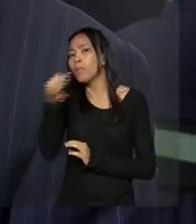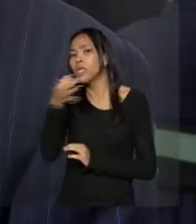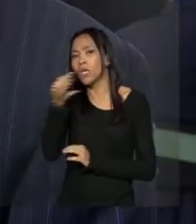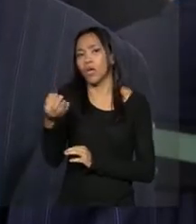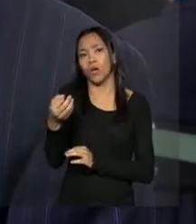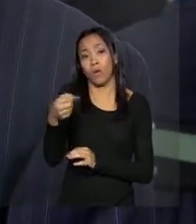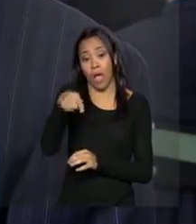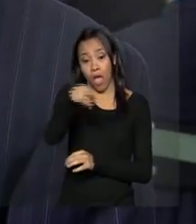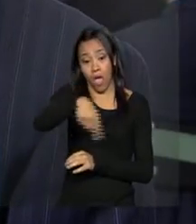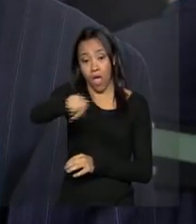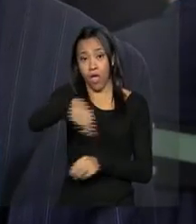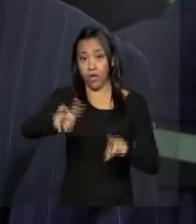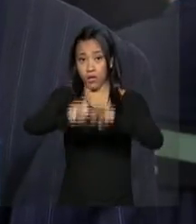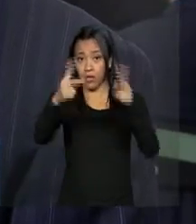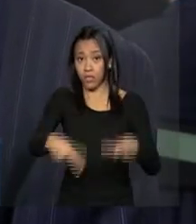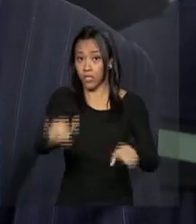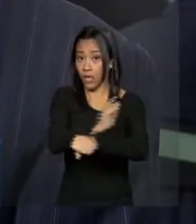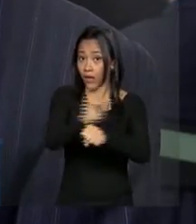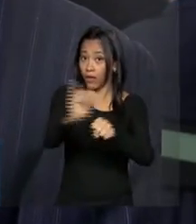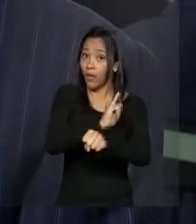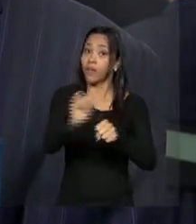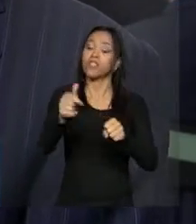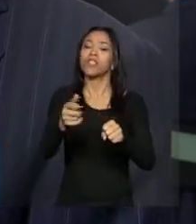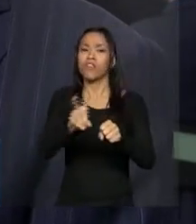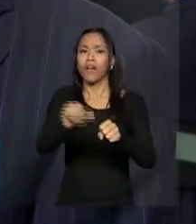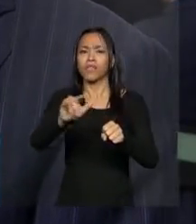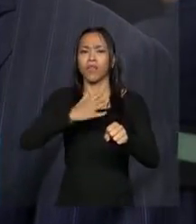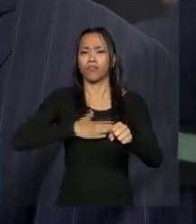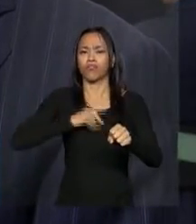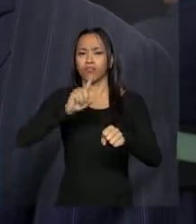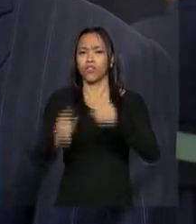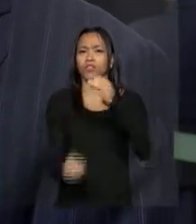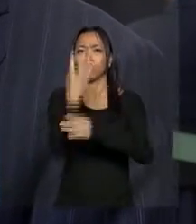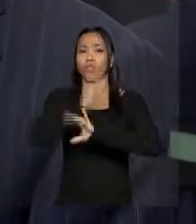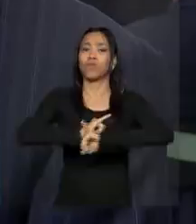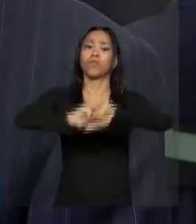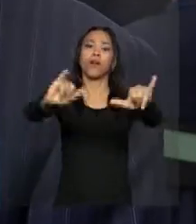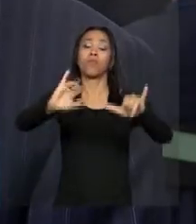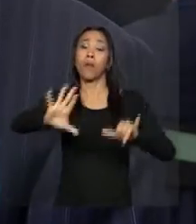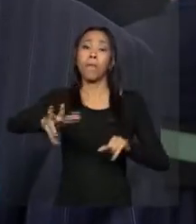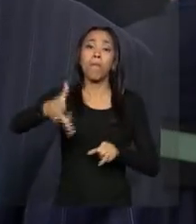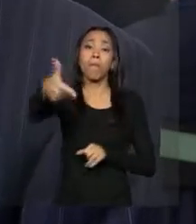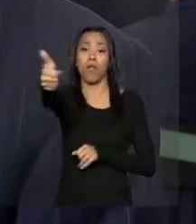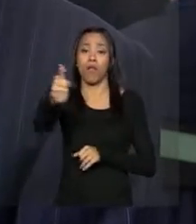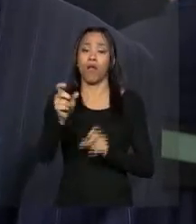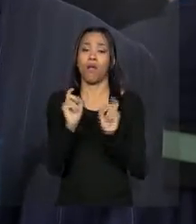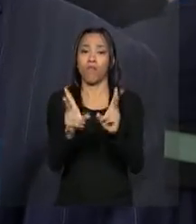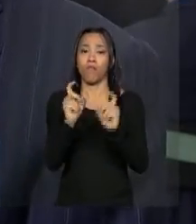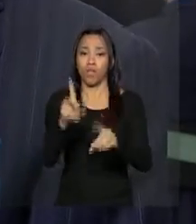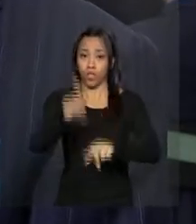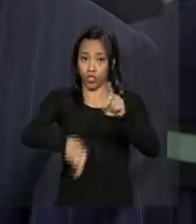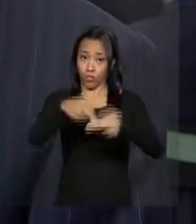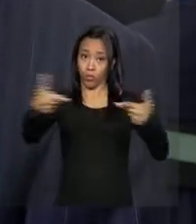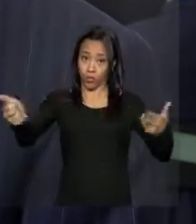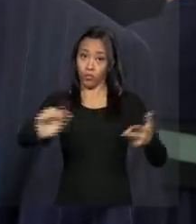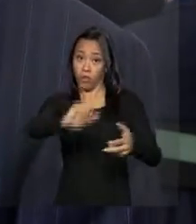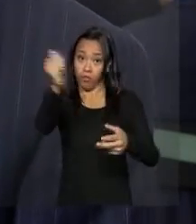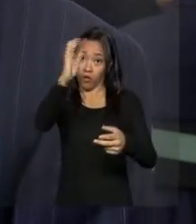devem agilizar o processo de exportação? Hoje são, em média, 13 dias, passar para 8, isso também é uma coisa